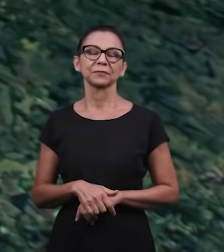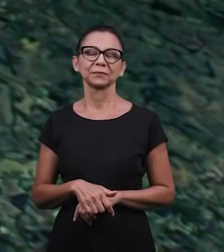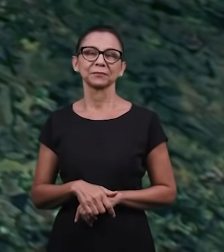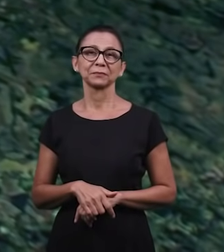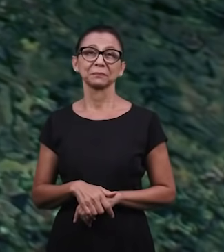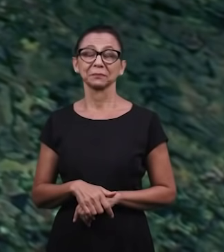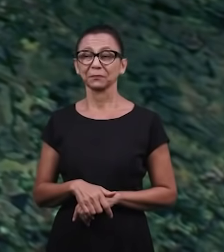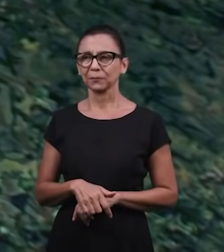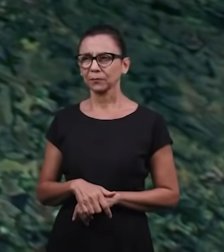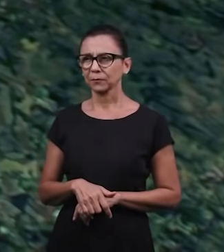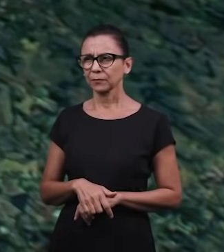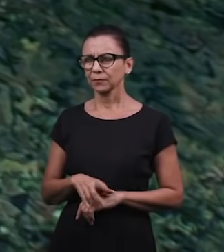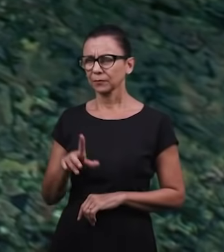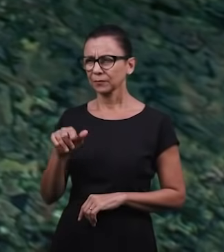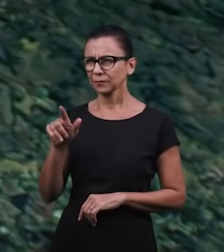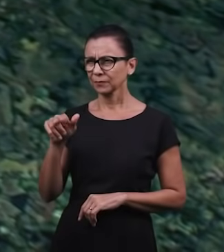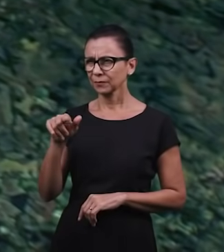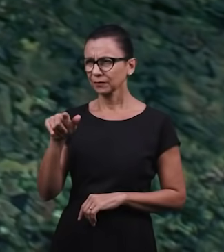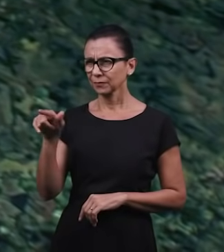Irmão,